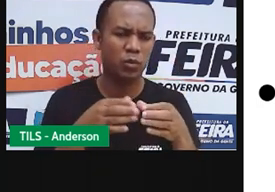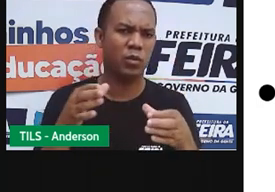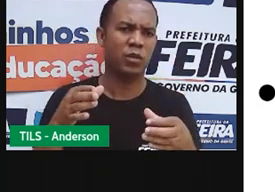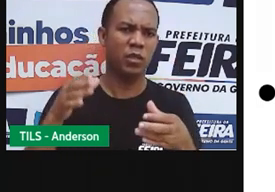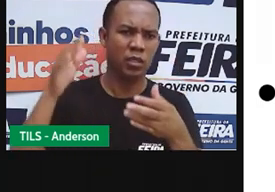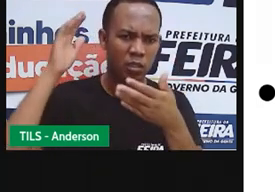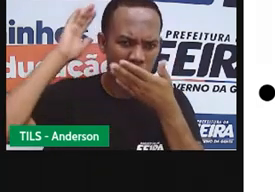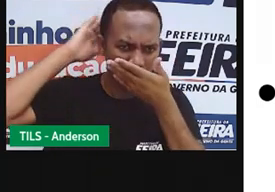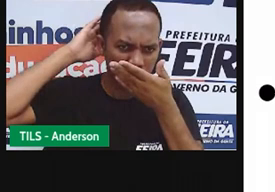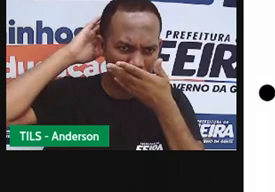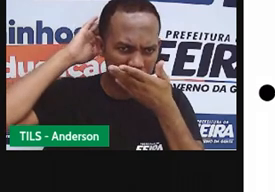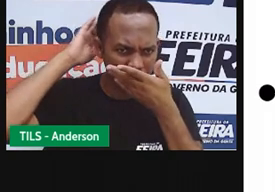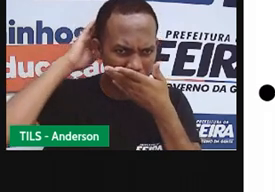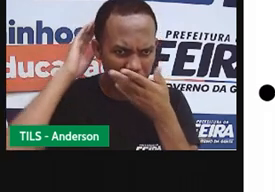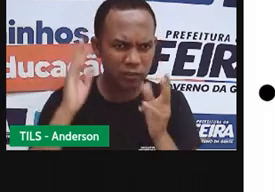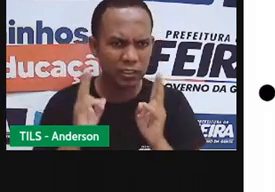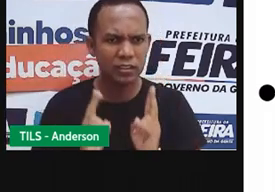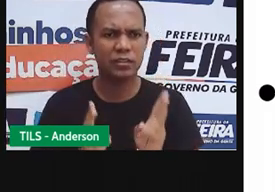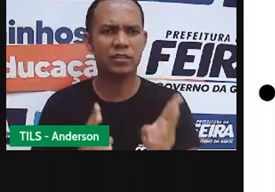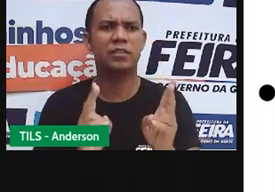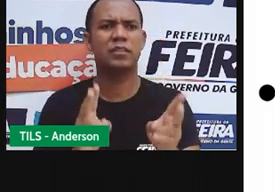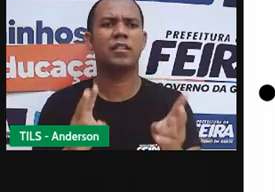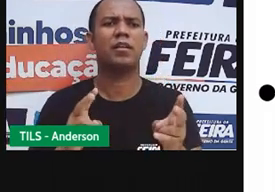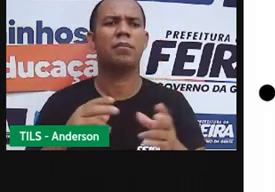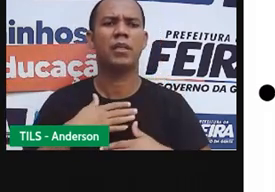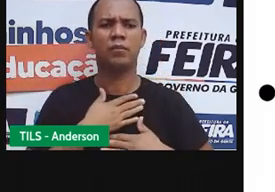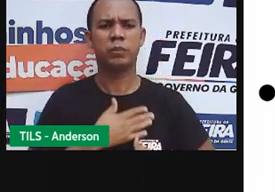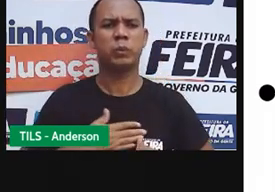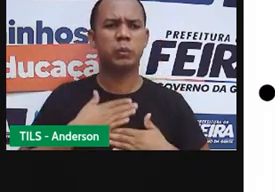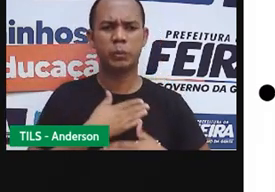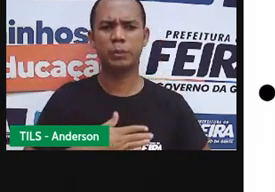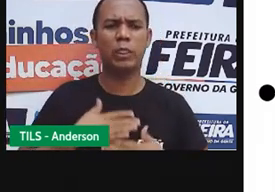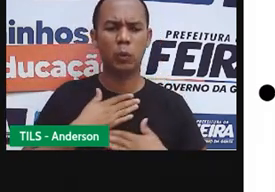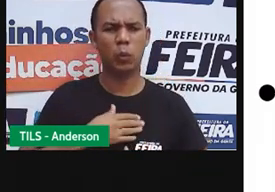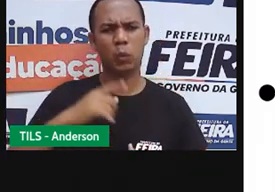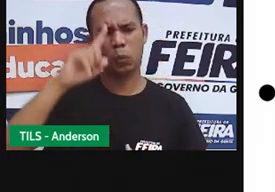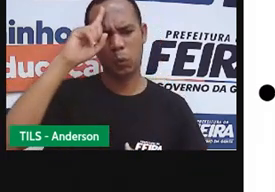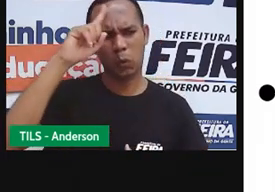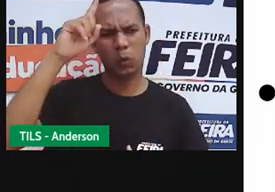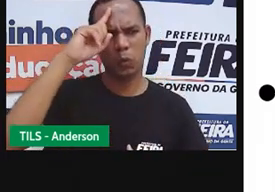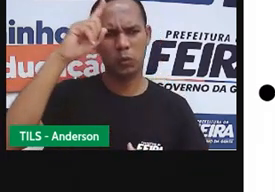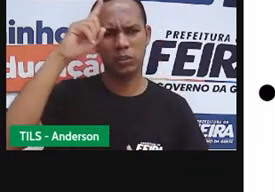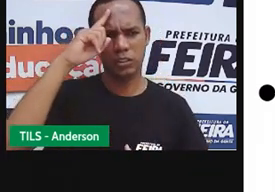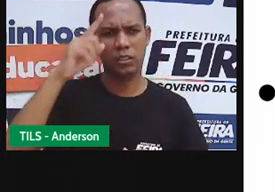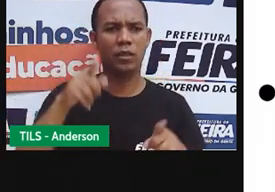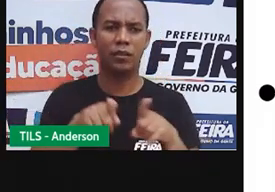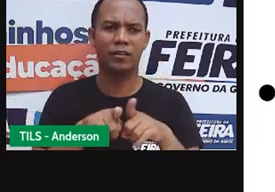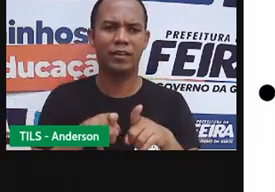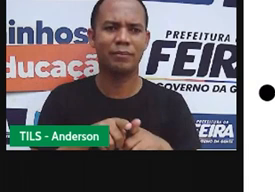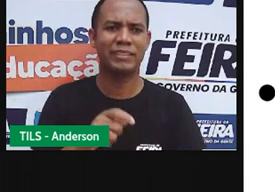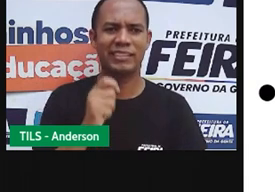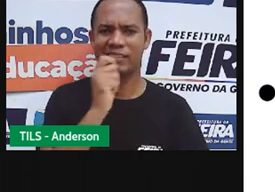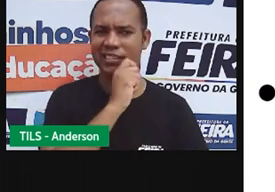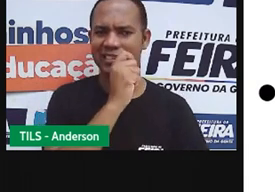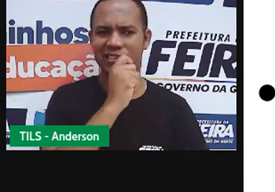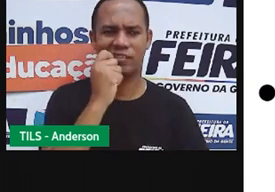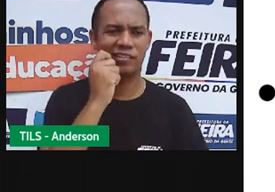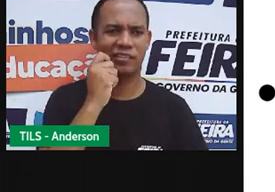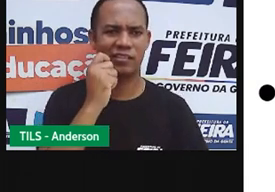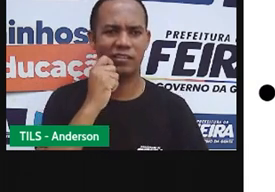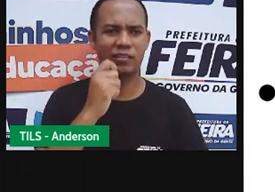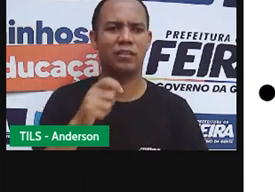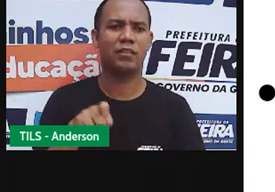se banhavam constantemente e todos os dias e ainda escovavam os dentes